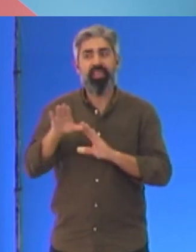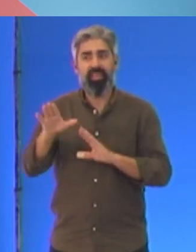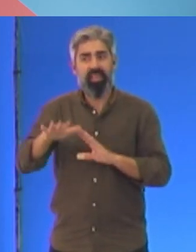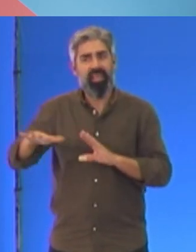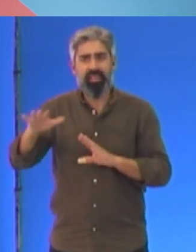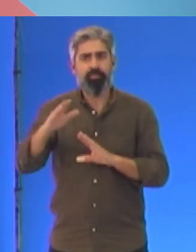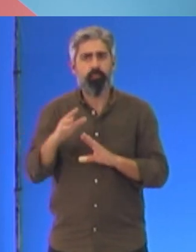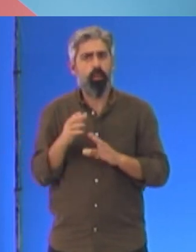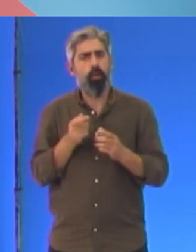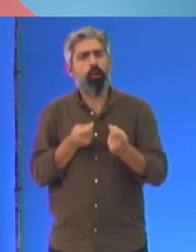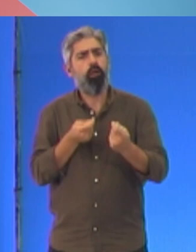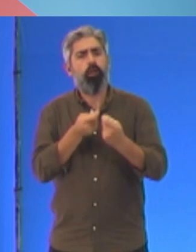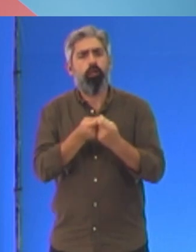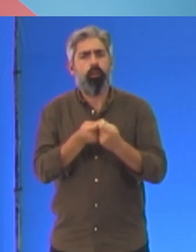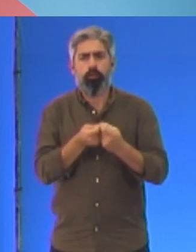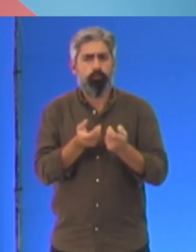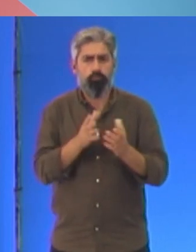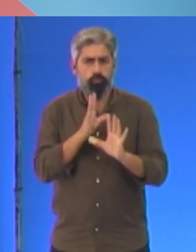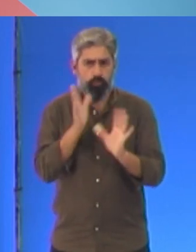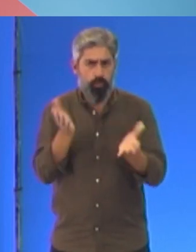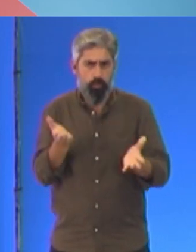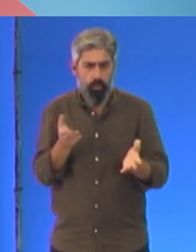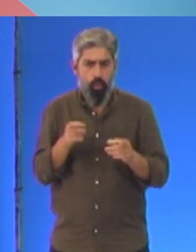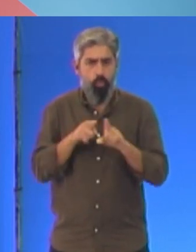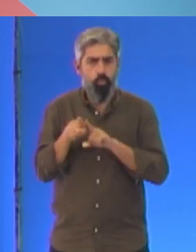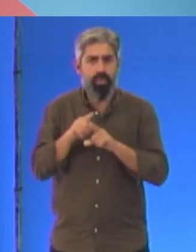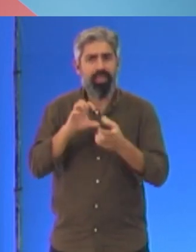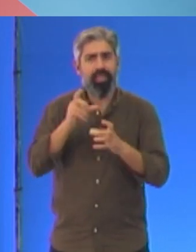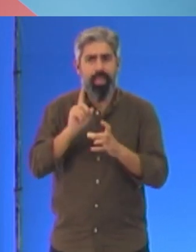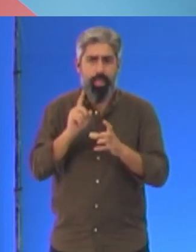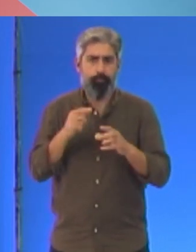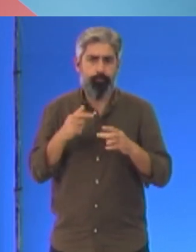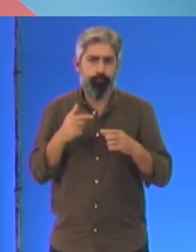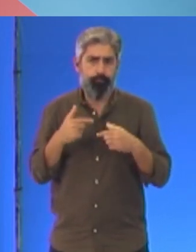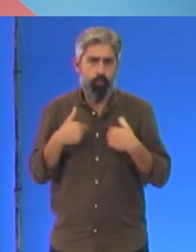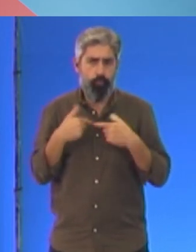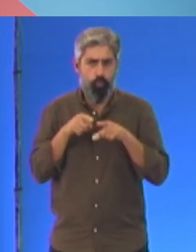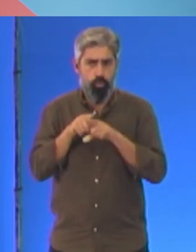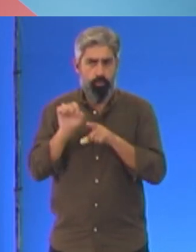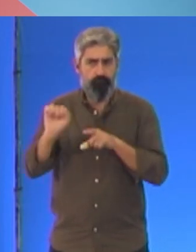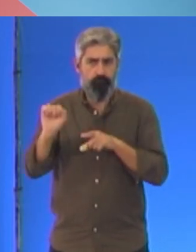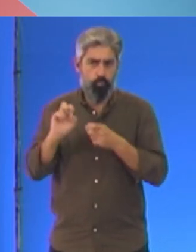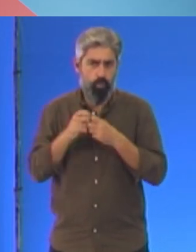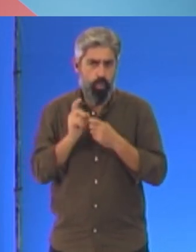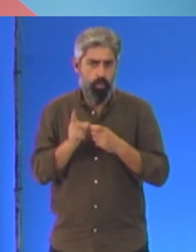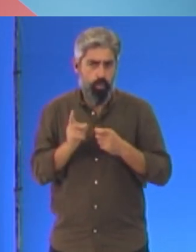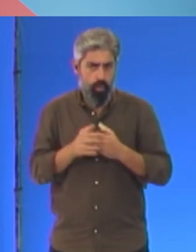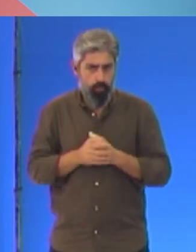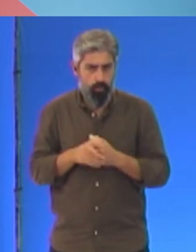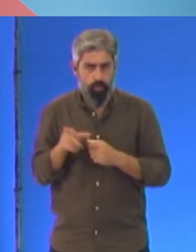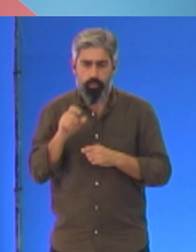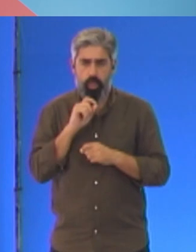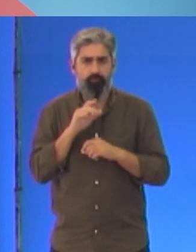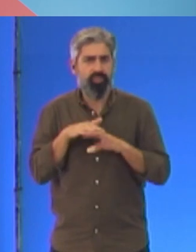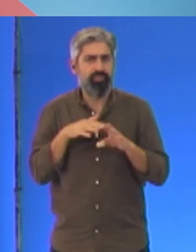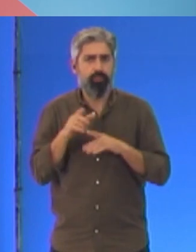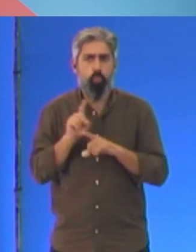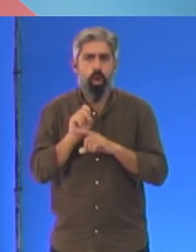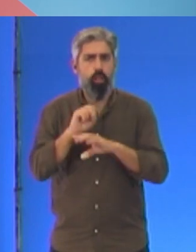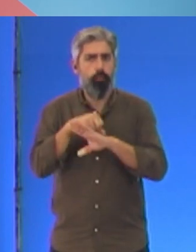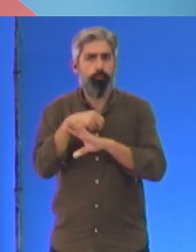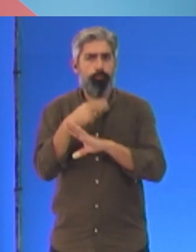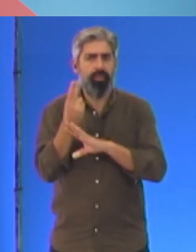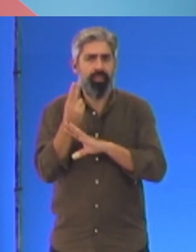tem respostas porque a política da crise é a sua própria política e por isso são capazes de fazer o pino